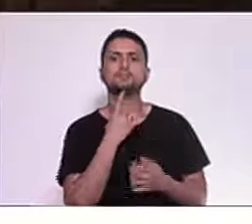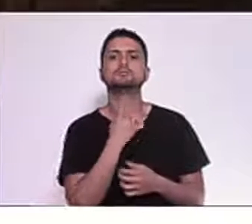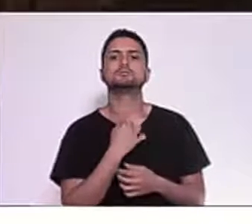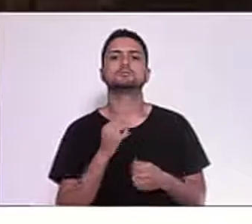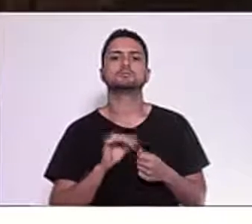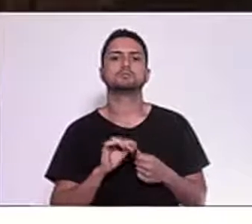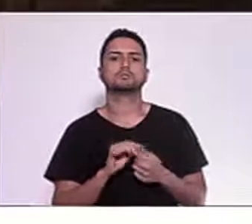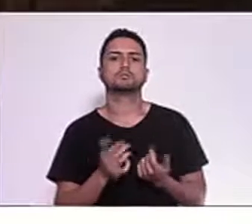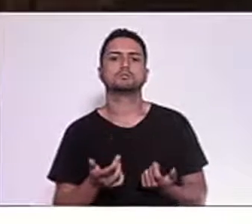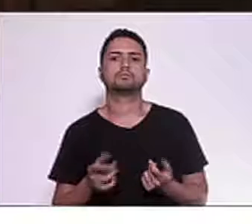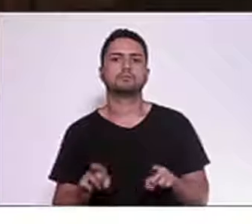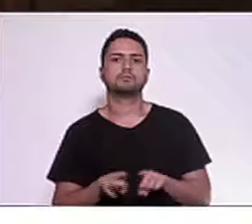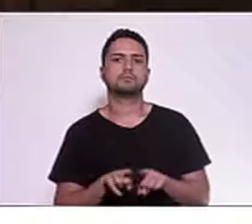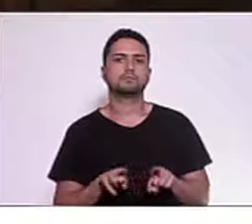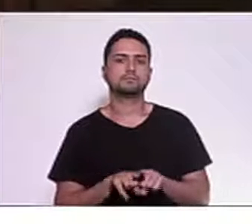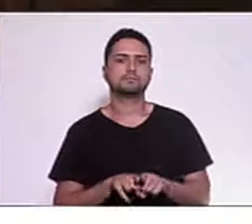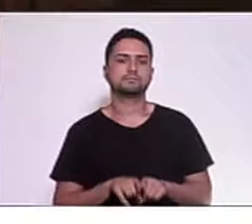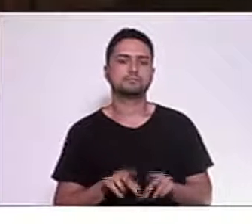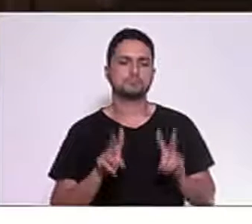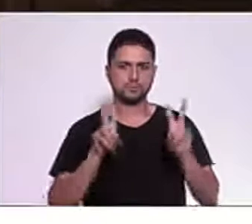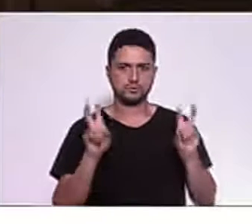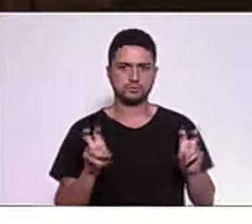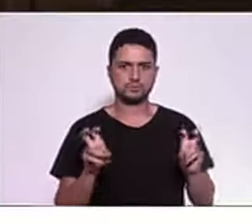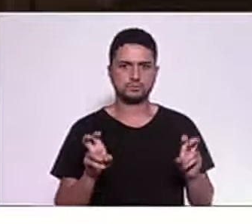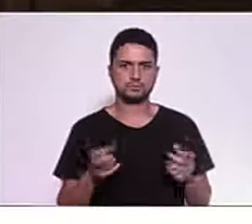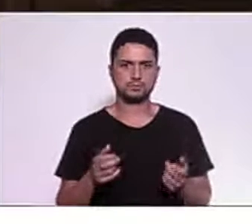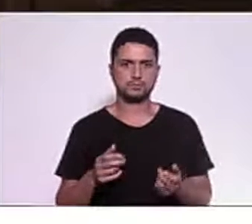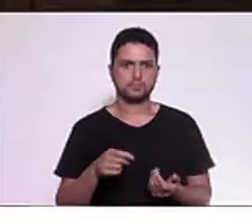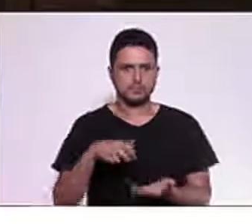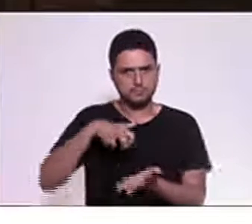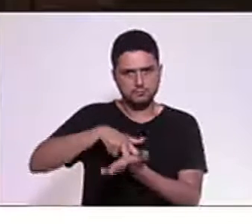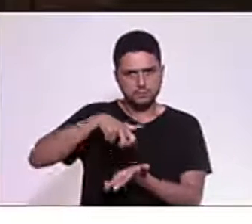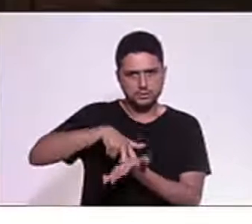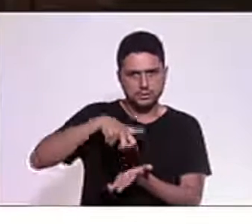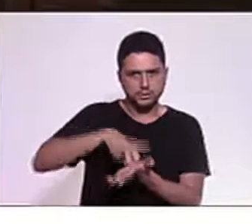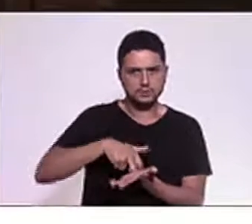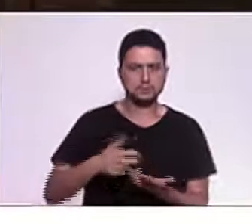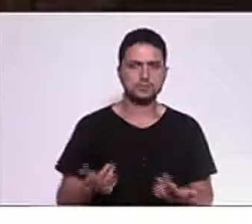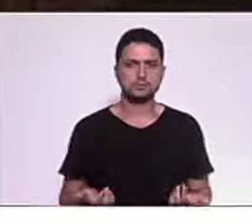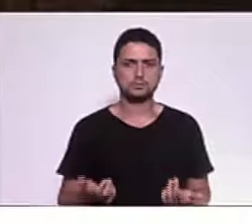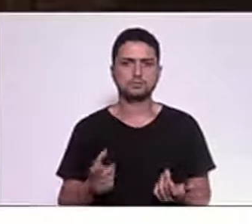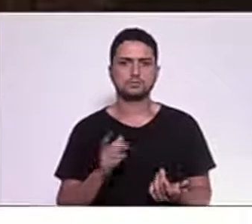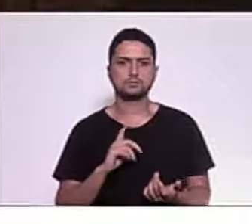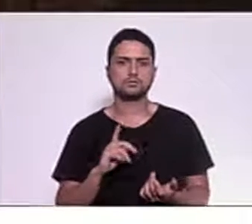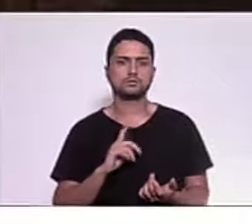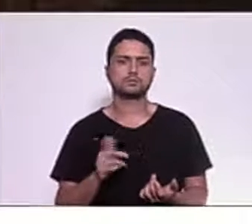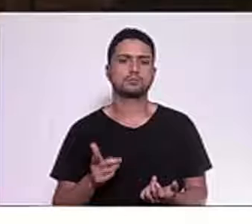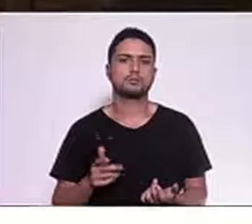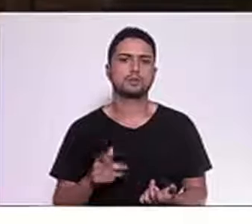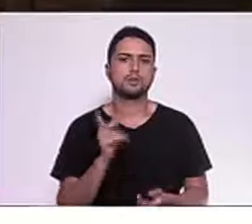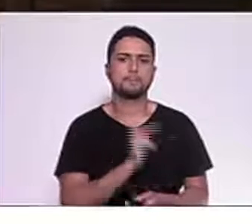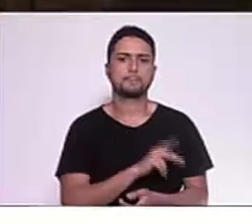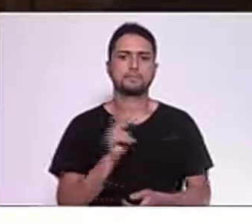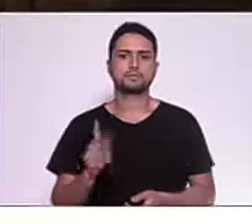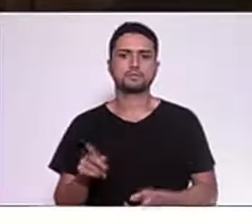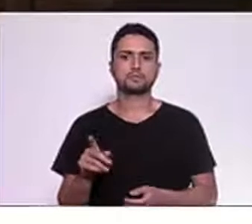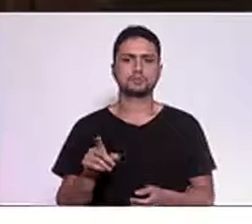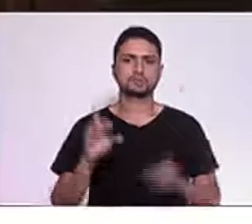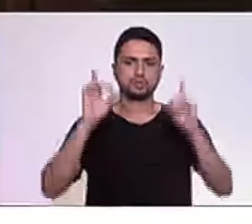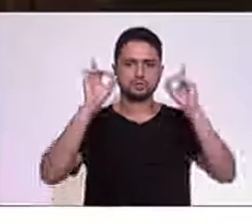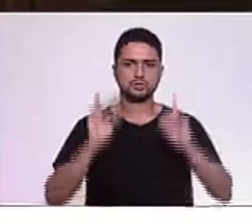equivocado, torto, desprovido de fundamentação pedagógica, como eu disse, aliás, sociopedagógica, adotar o caminho que a